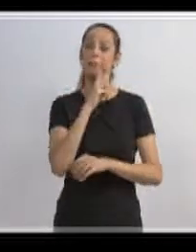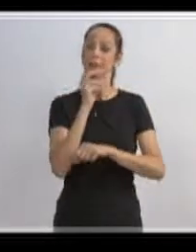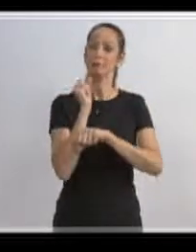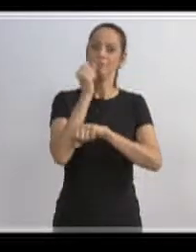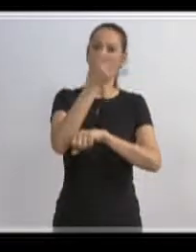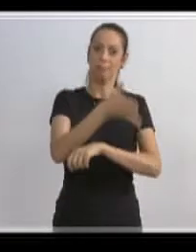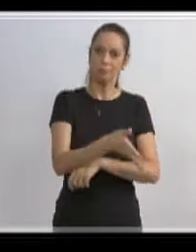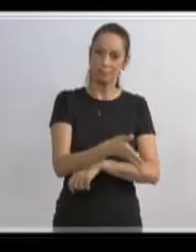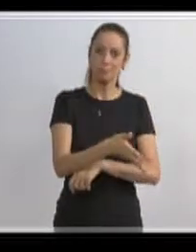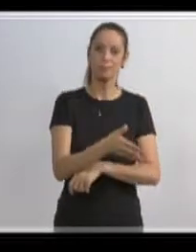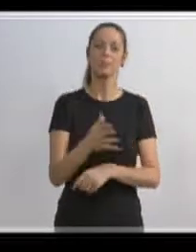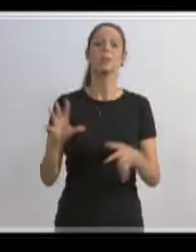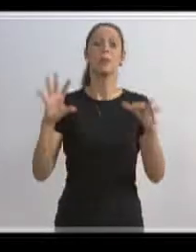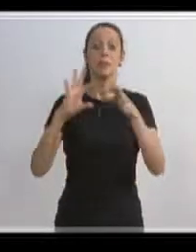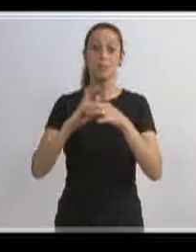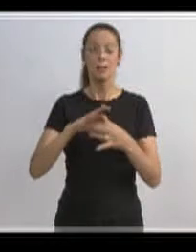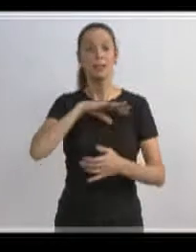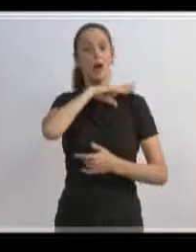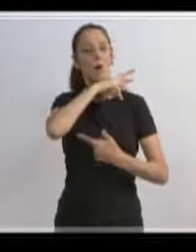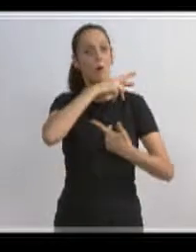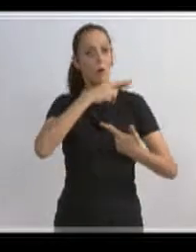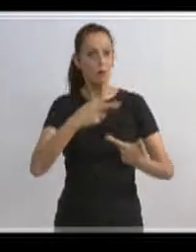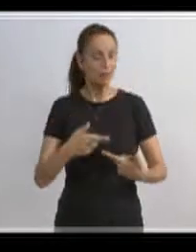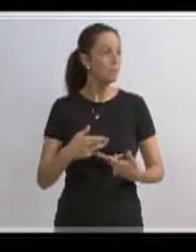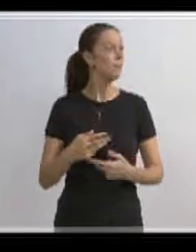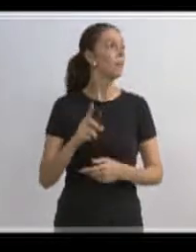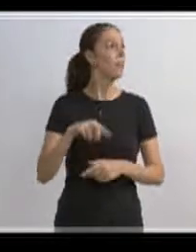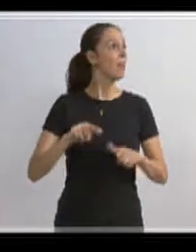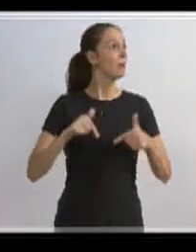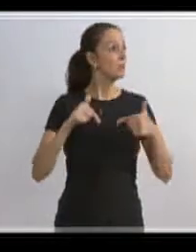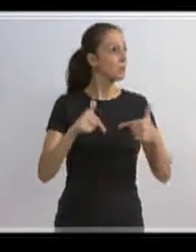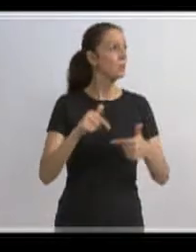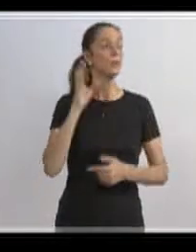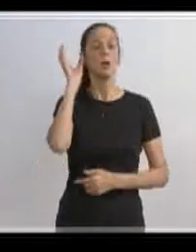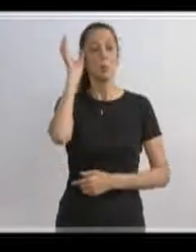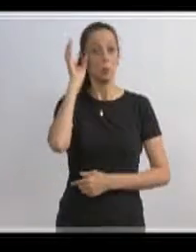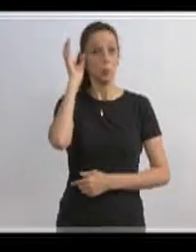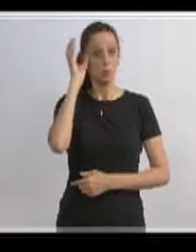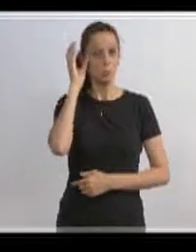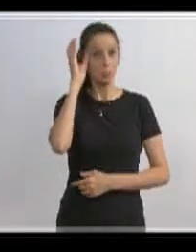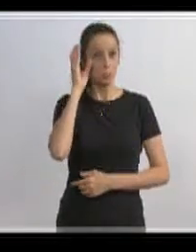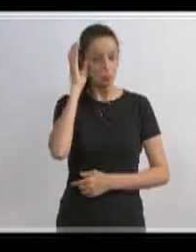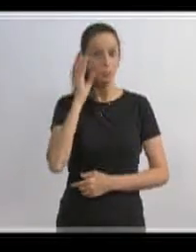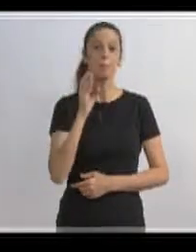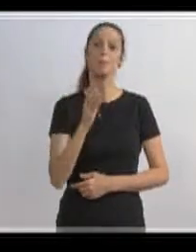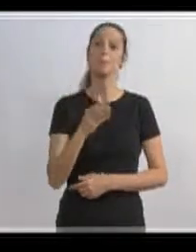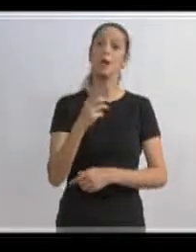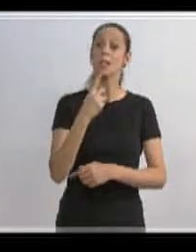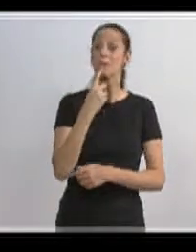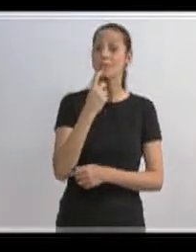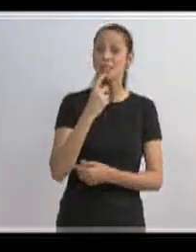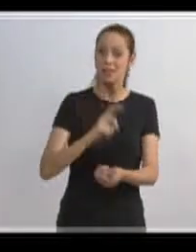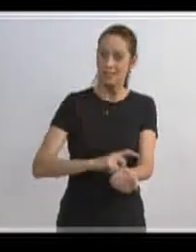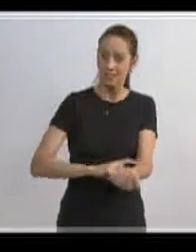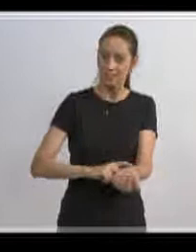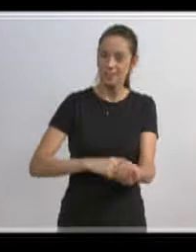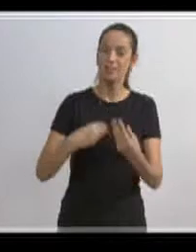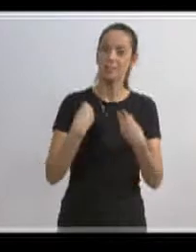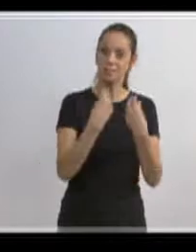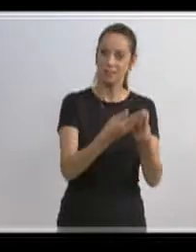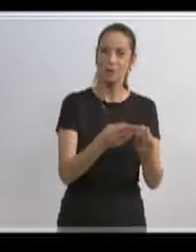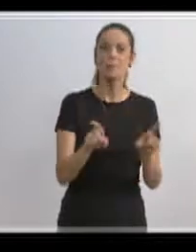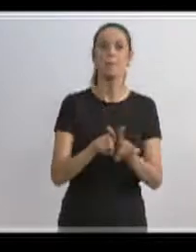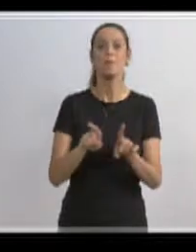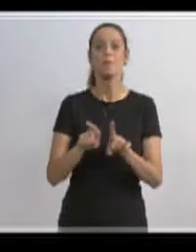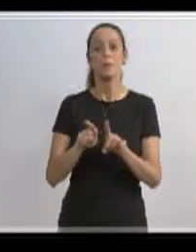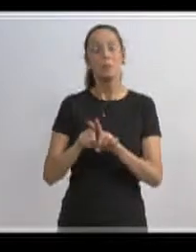pelo Rotaract de Blumenau, será revertido em prol de ações de conscientização para doação de sangue para o Hemosc e projetos do